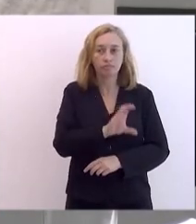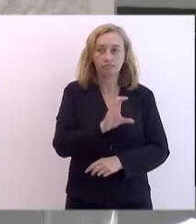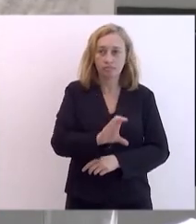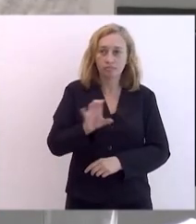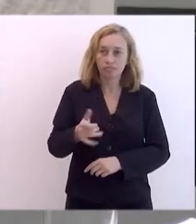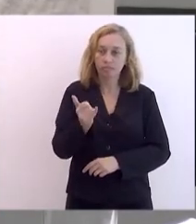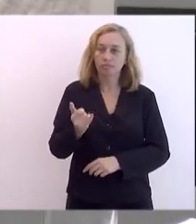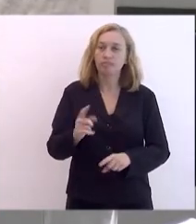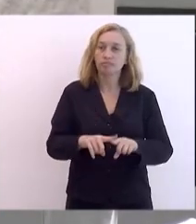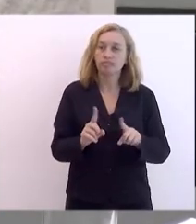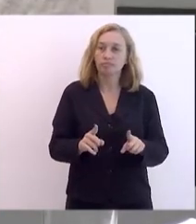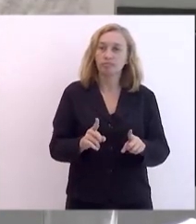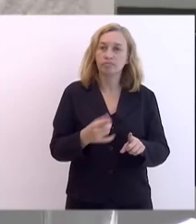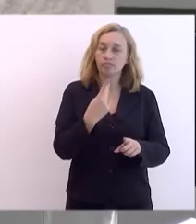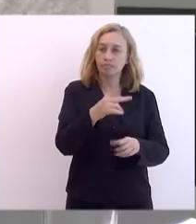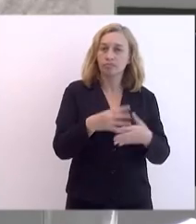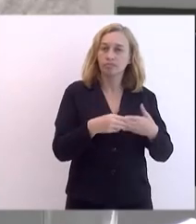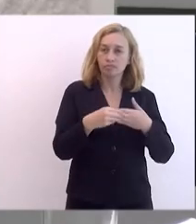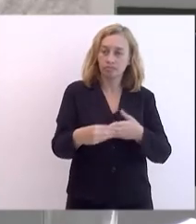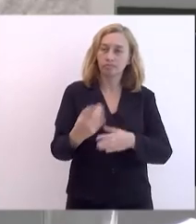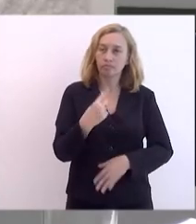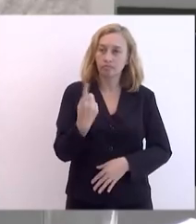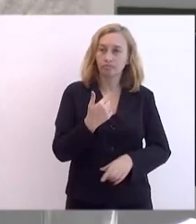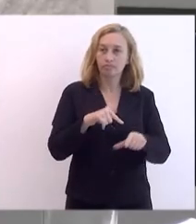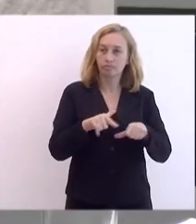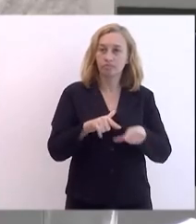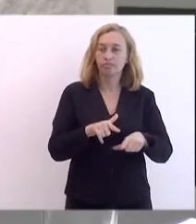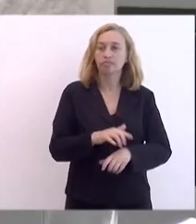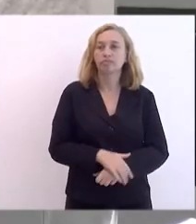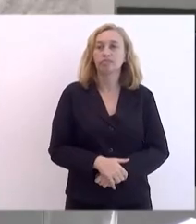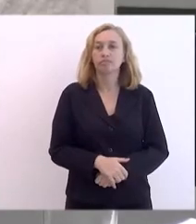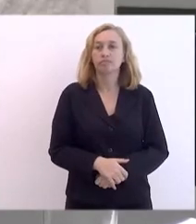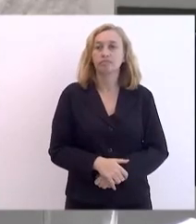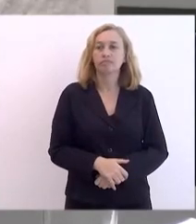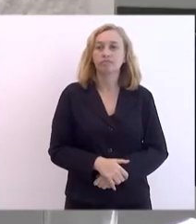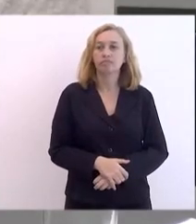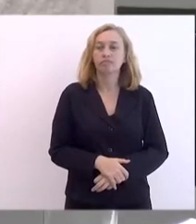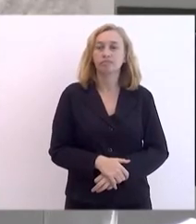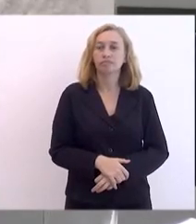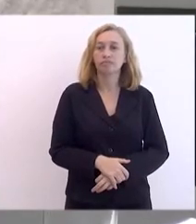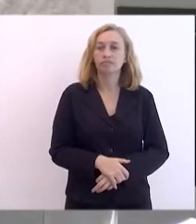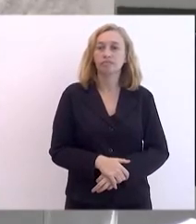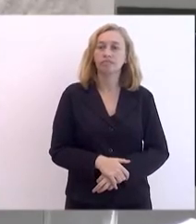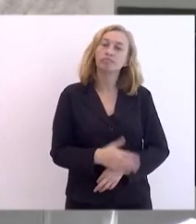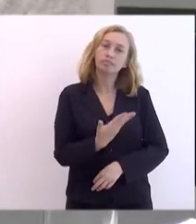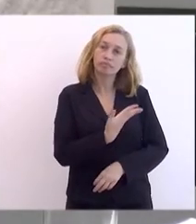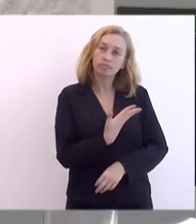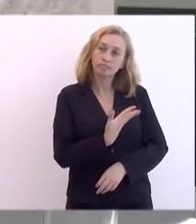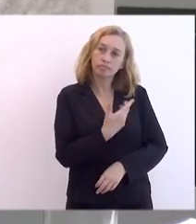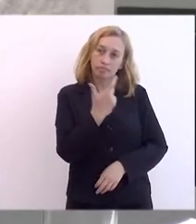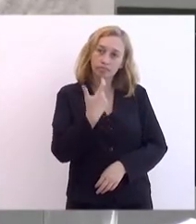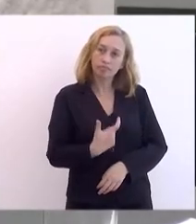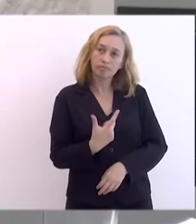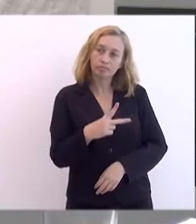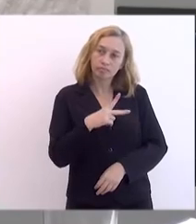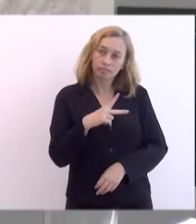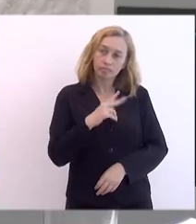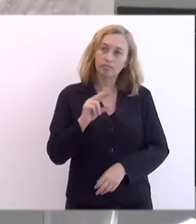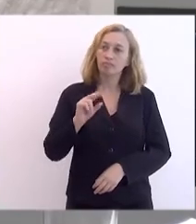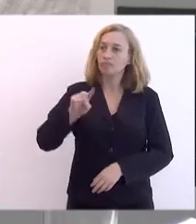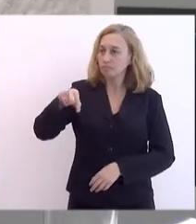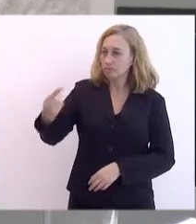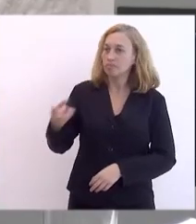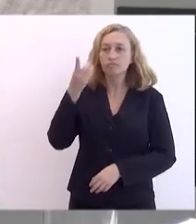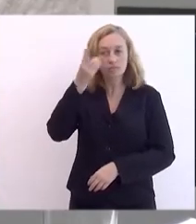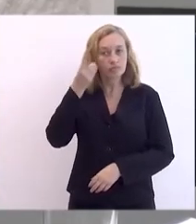mas, sobretudo, com a sua condução. E aí, em que pese o fato de ser seu amigo no campo pessoal, assim como os demais deputados